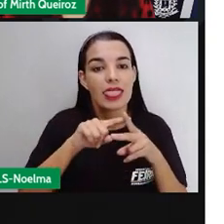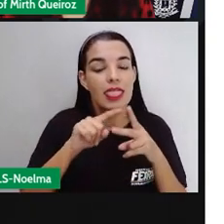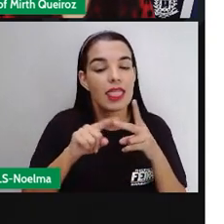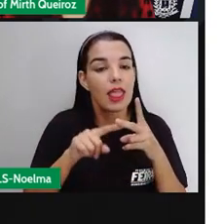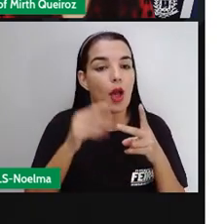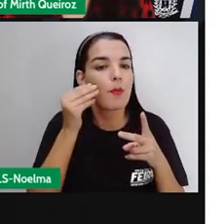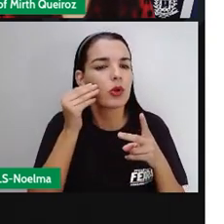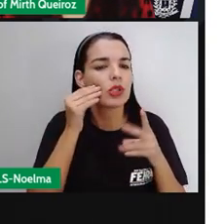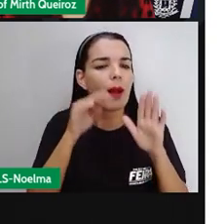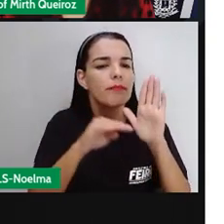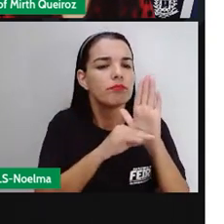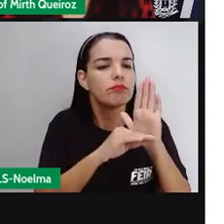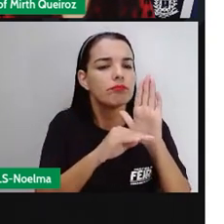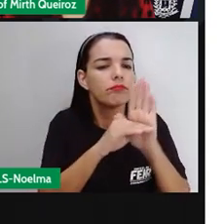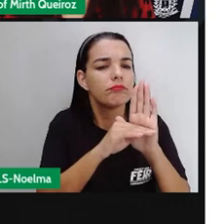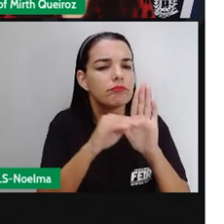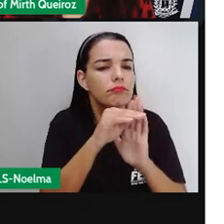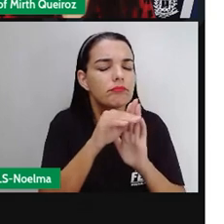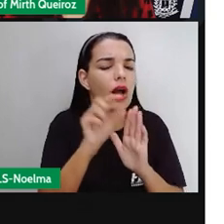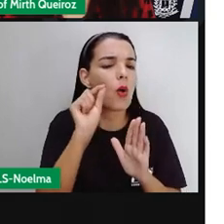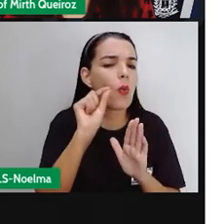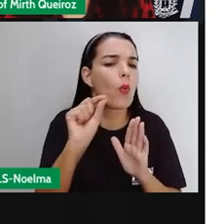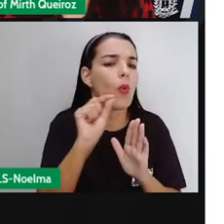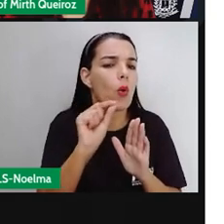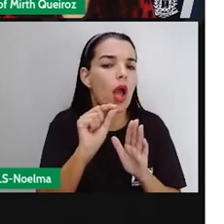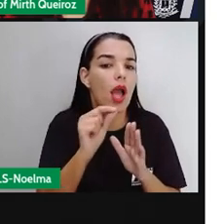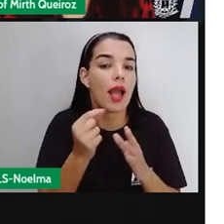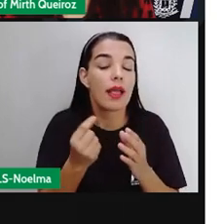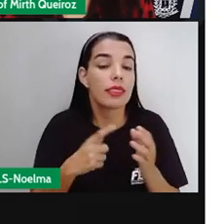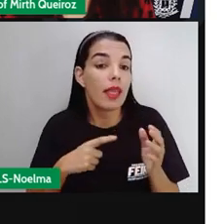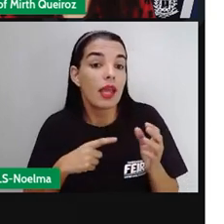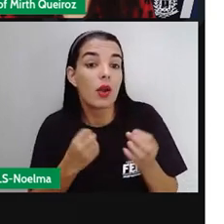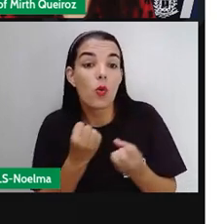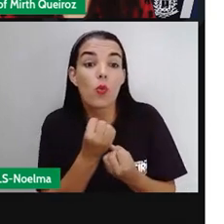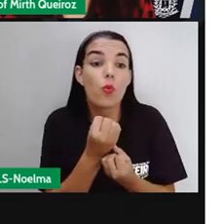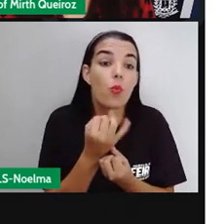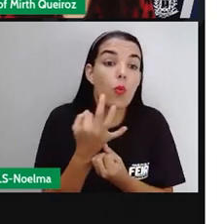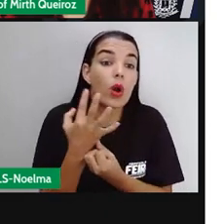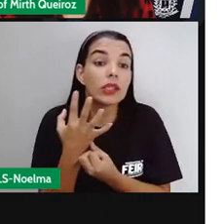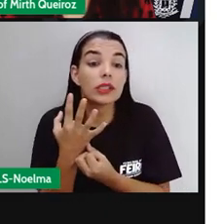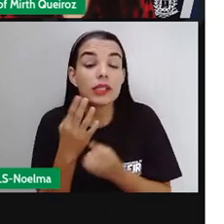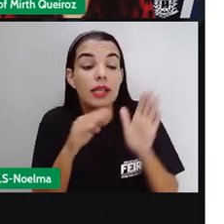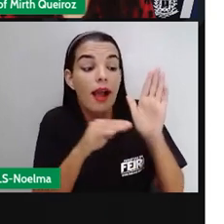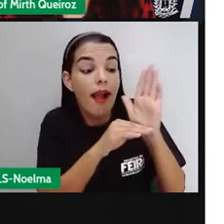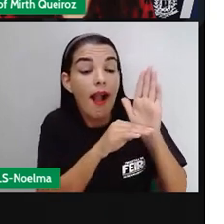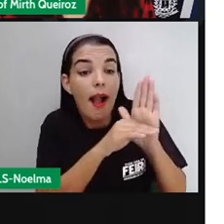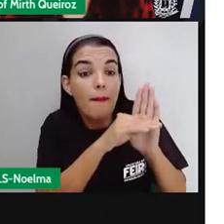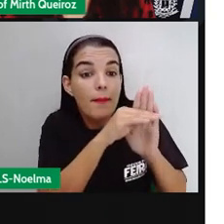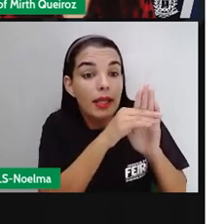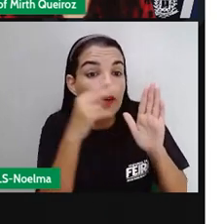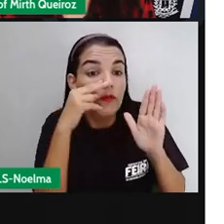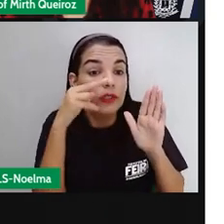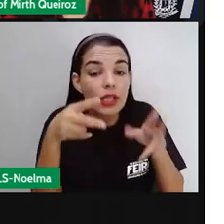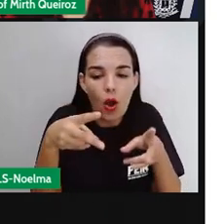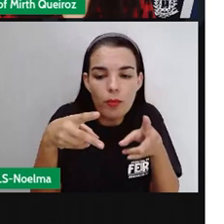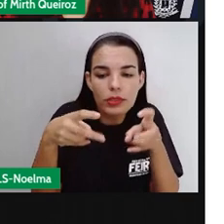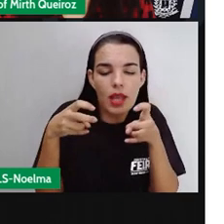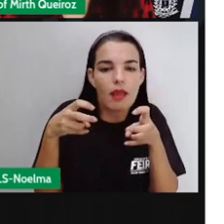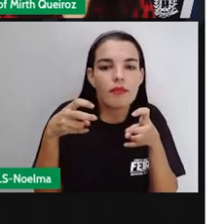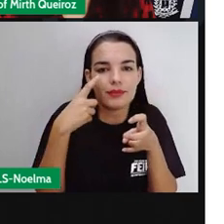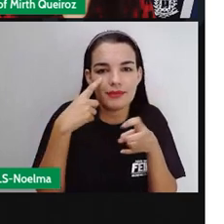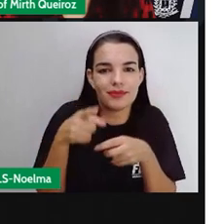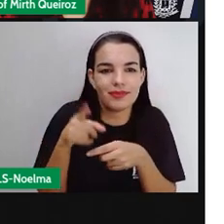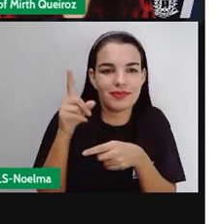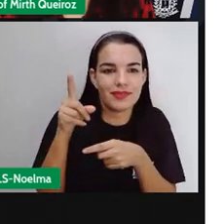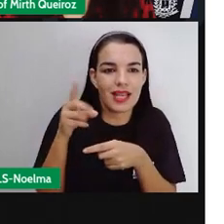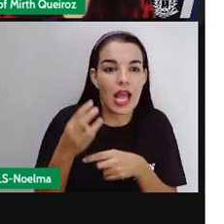gente fala em relação a essa classificação é quantas camadas dá para a gente observar. Essa bebida 3, ela só tem uma